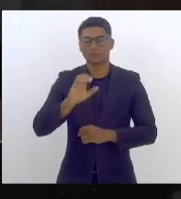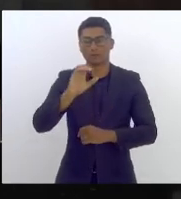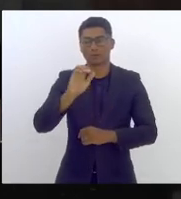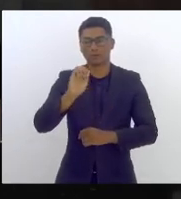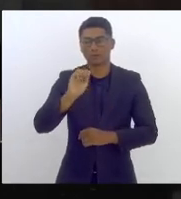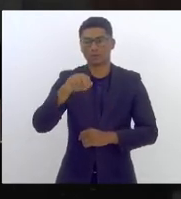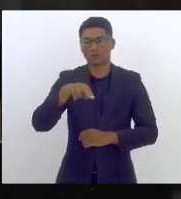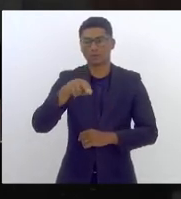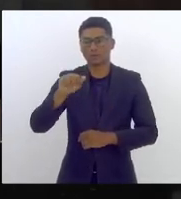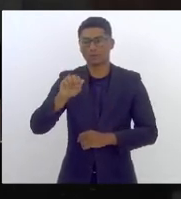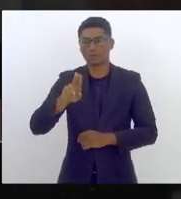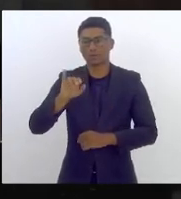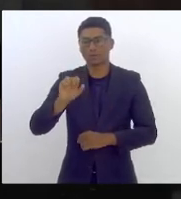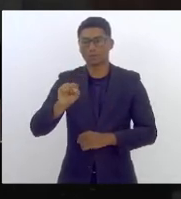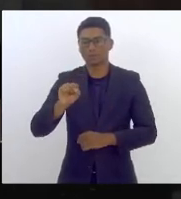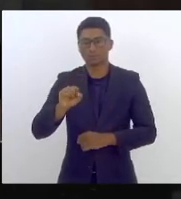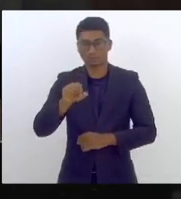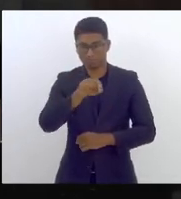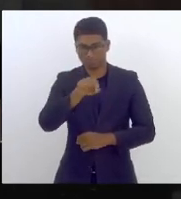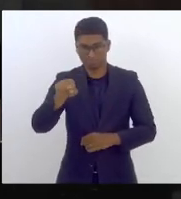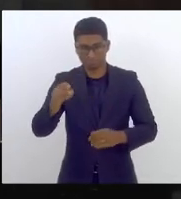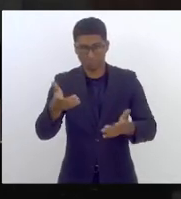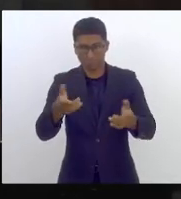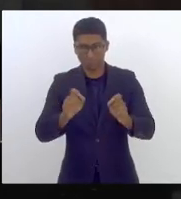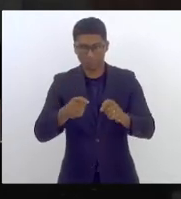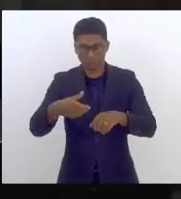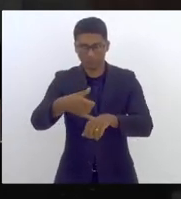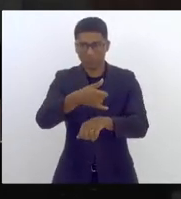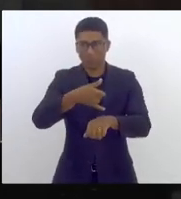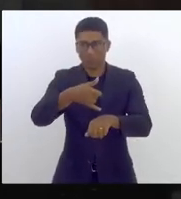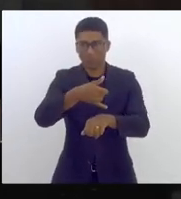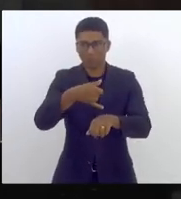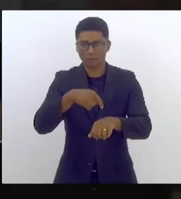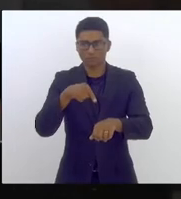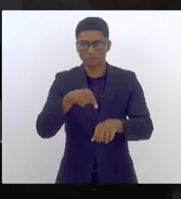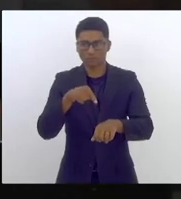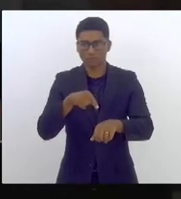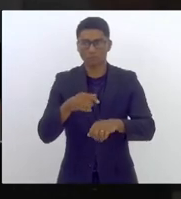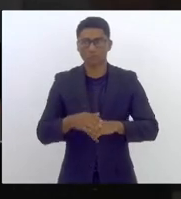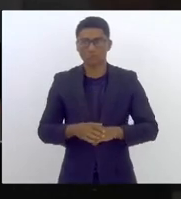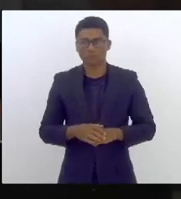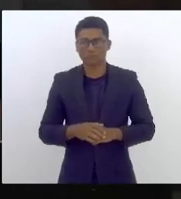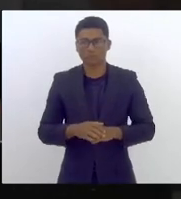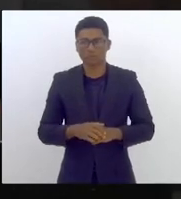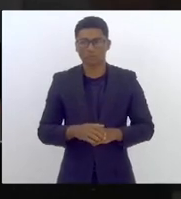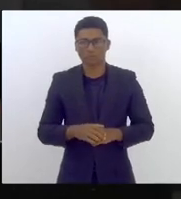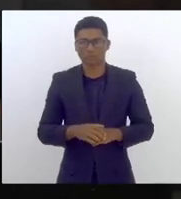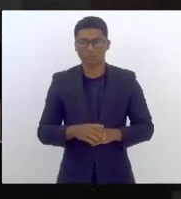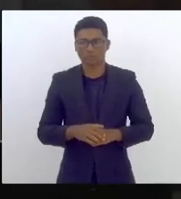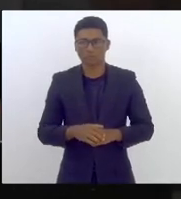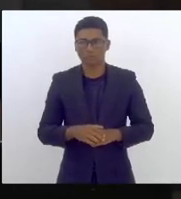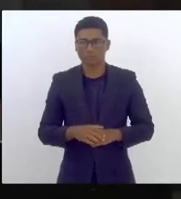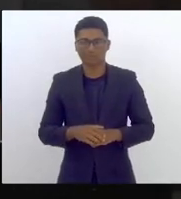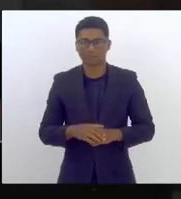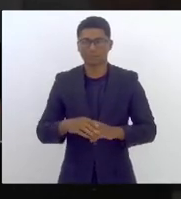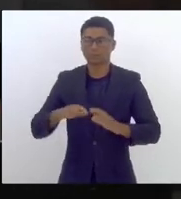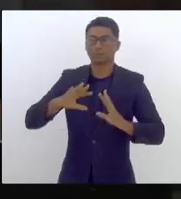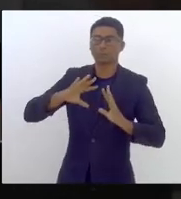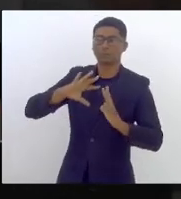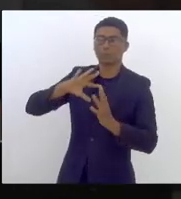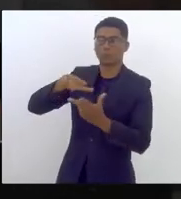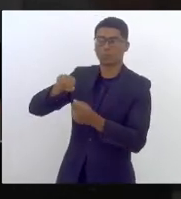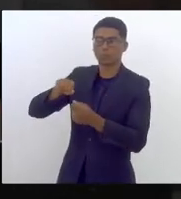que este óleo ao contrário de toda evolução no mundo